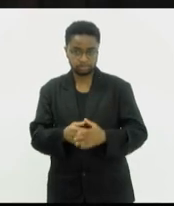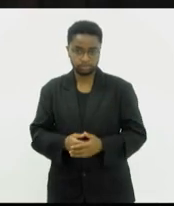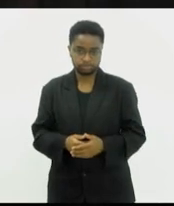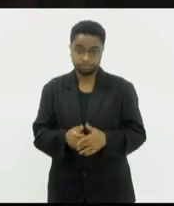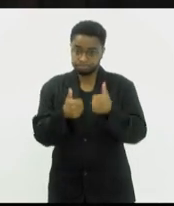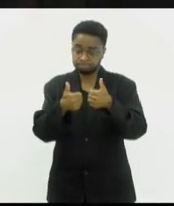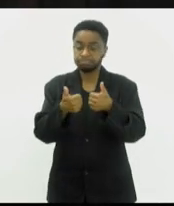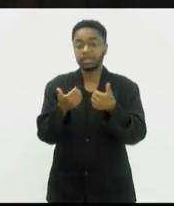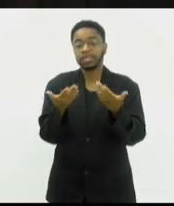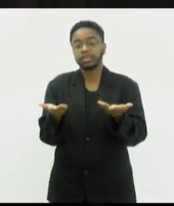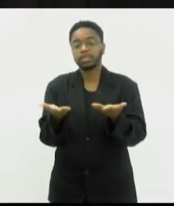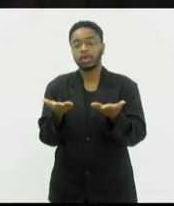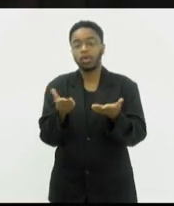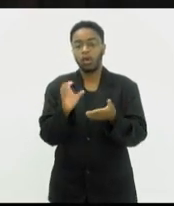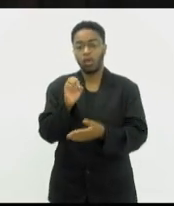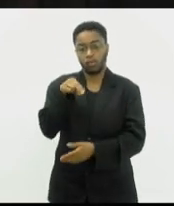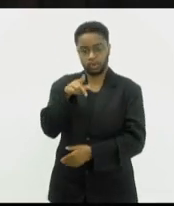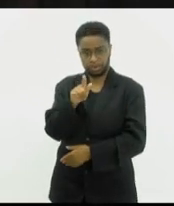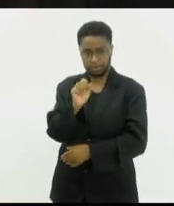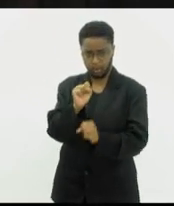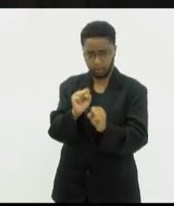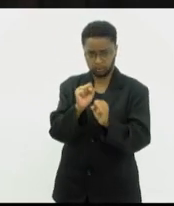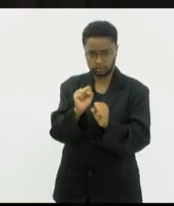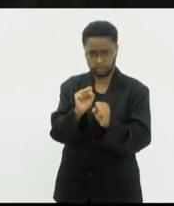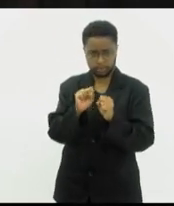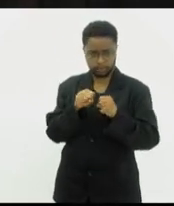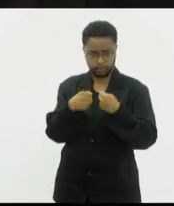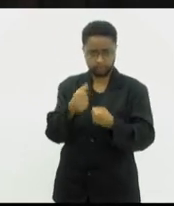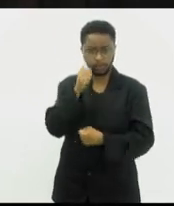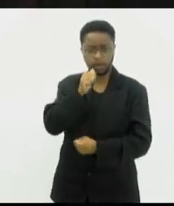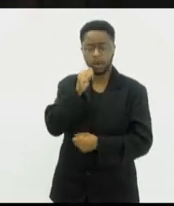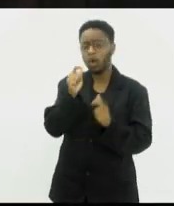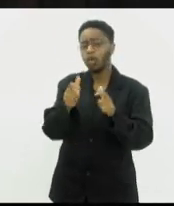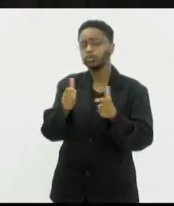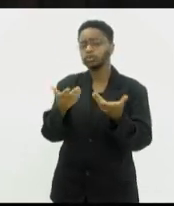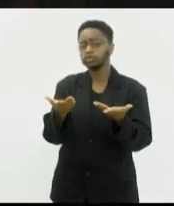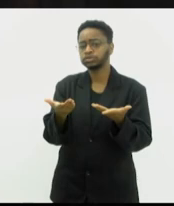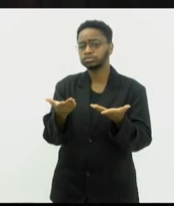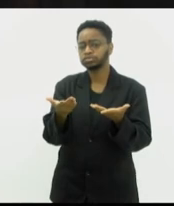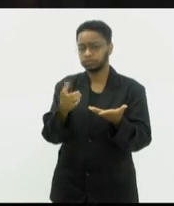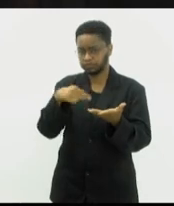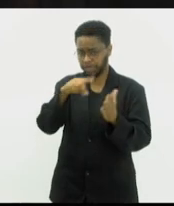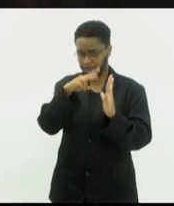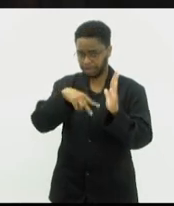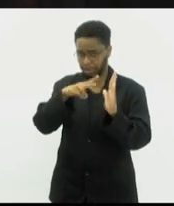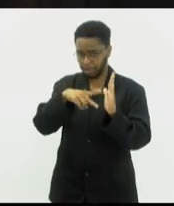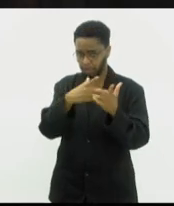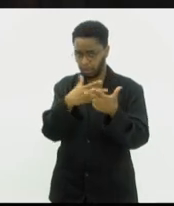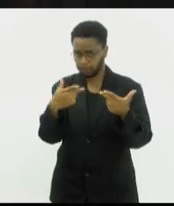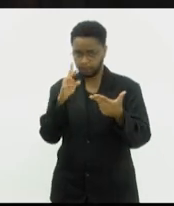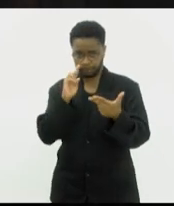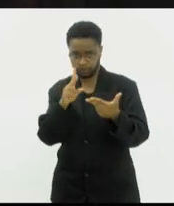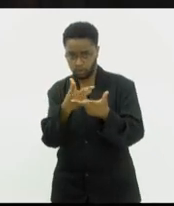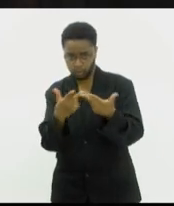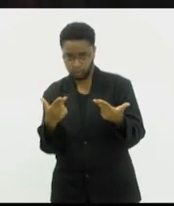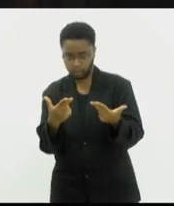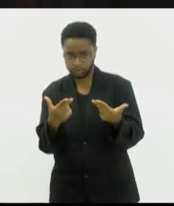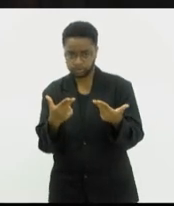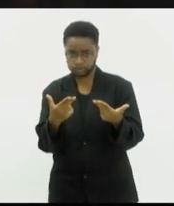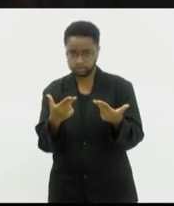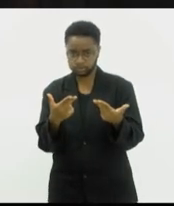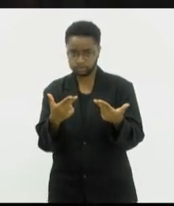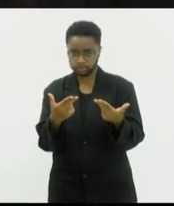bom, vamos então para uma ONG? Pode ser uma ONG de defesa da mulher? Cadê? Cadê? Alguém leu alguma coisa? Alguém viu alguma coisa?